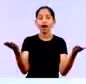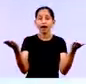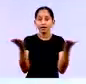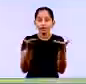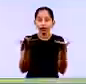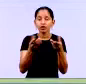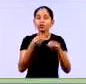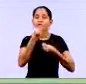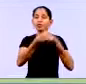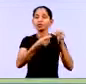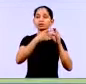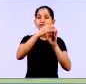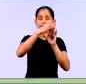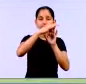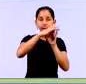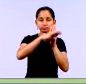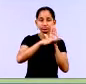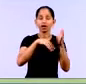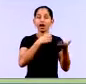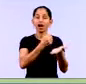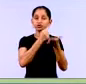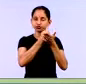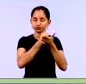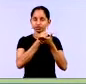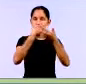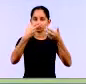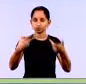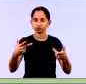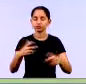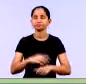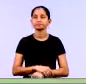de benefício para a organização? Vamos lá.